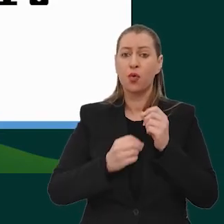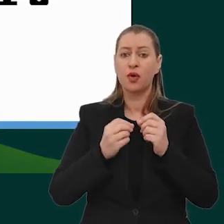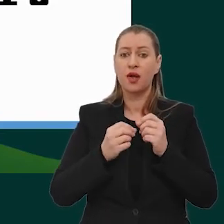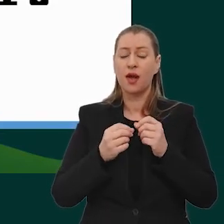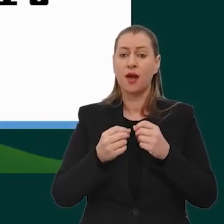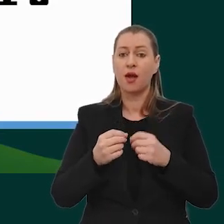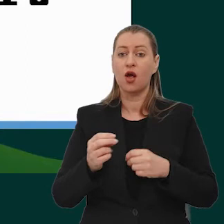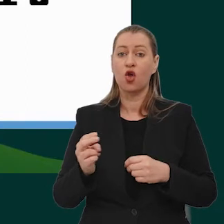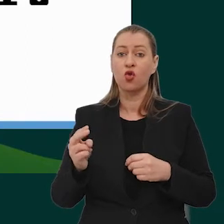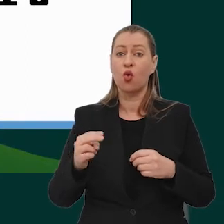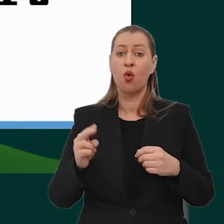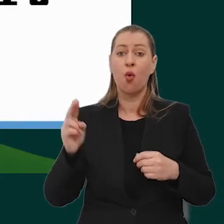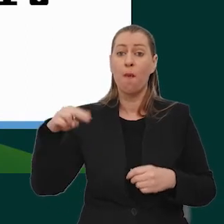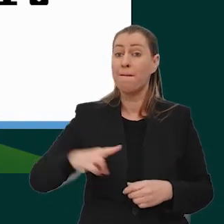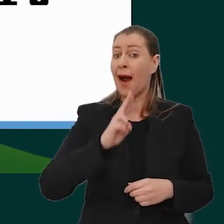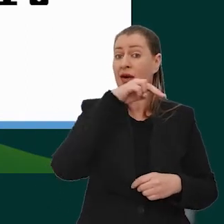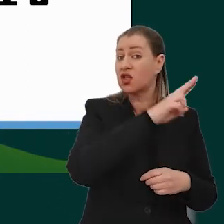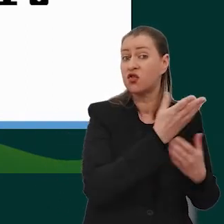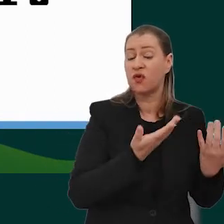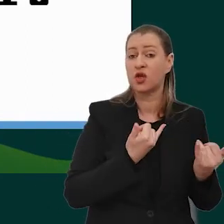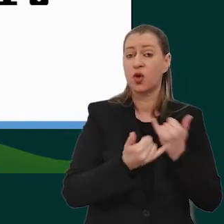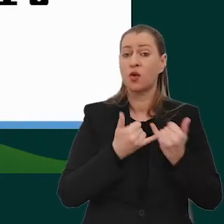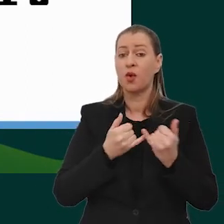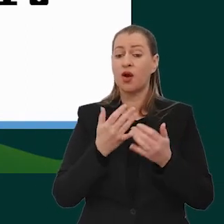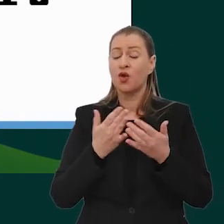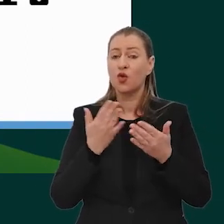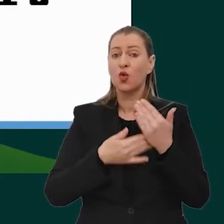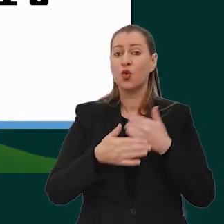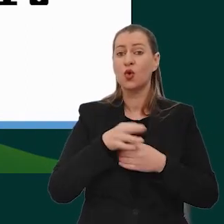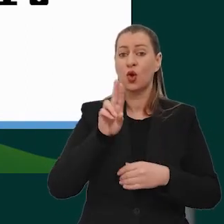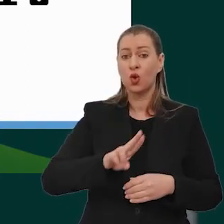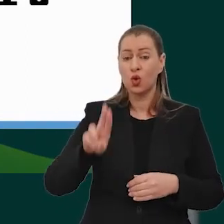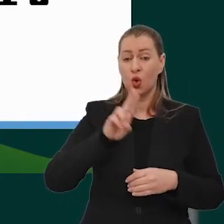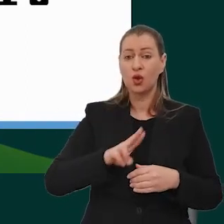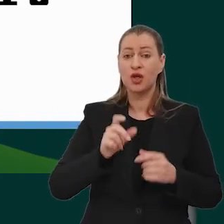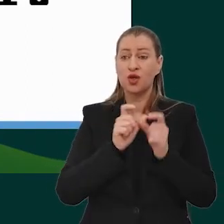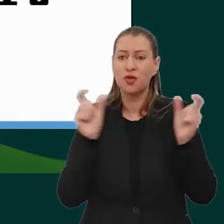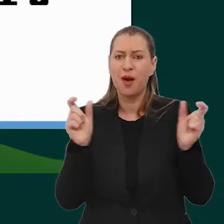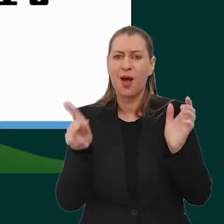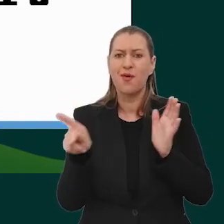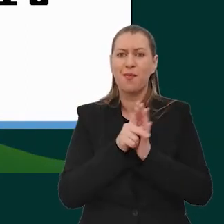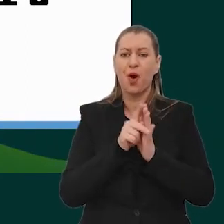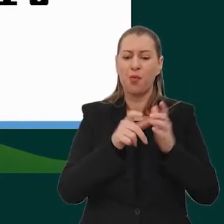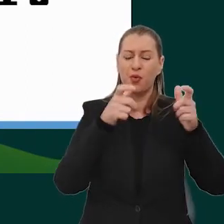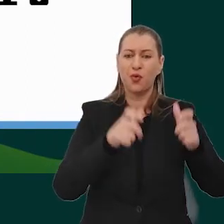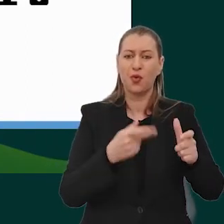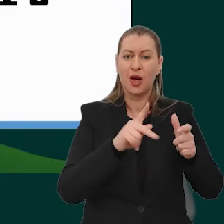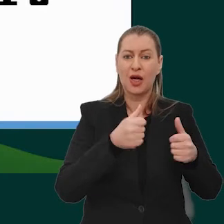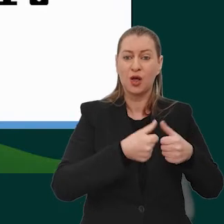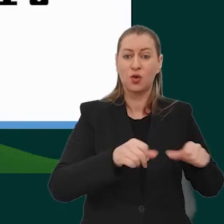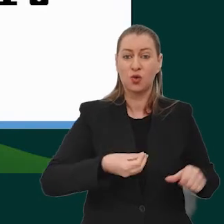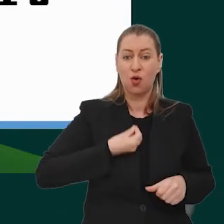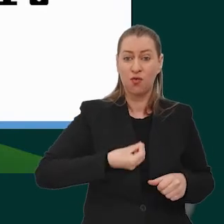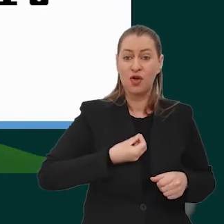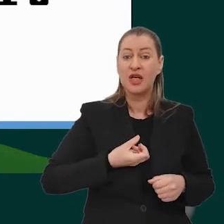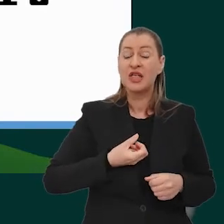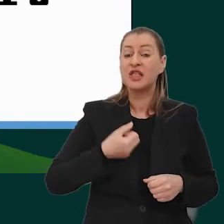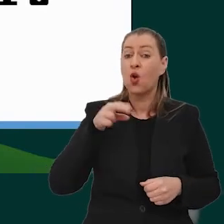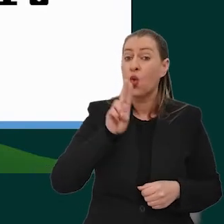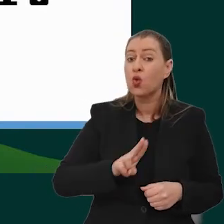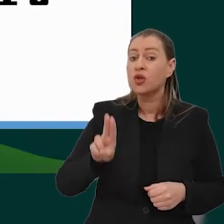tudo que eu utilizar de palavras, vai ser referente ao parque de diversões. E se eu utilizar uma palavra que tem duplo